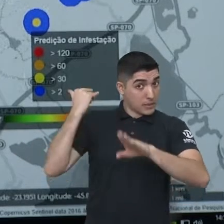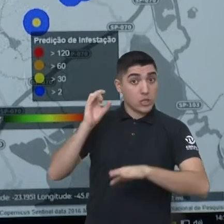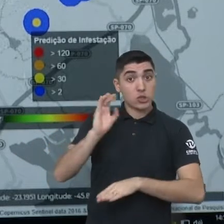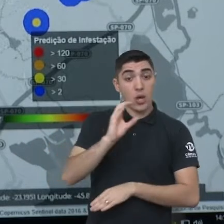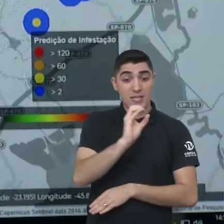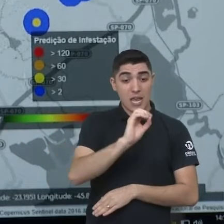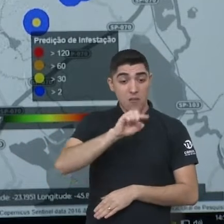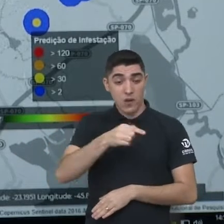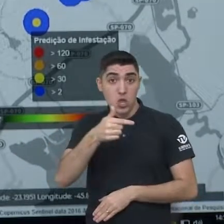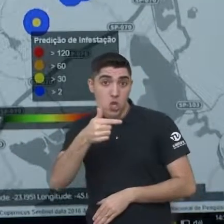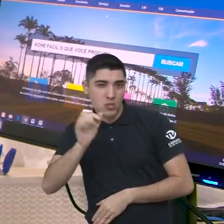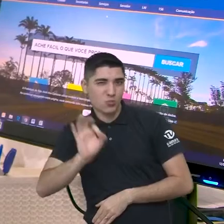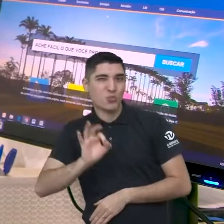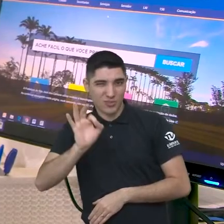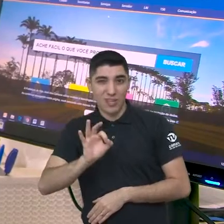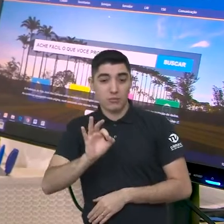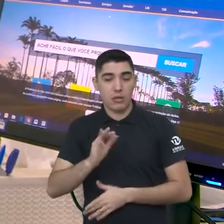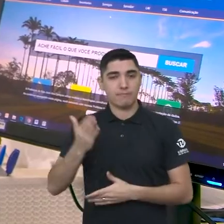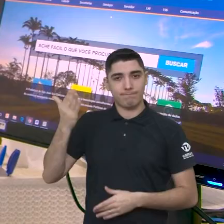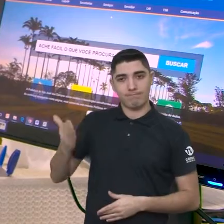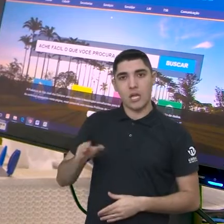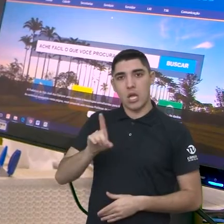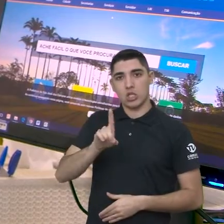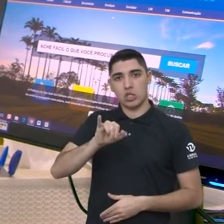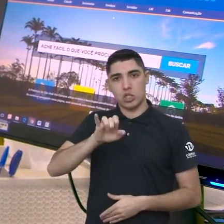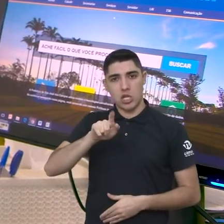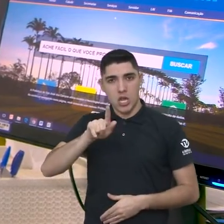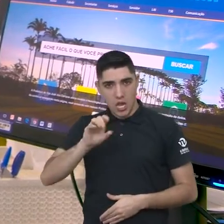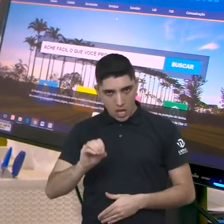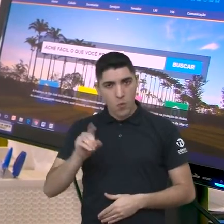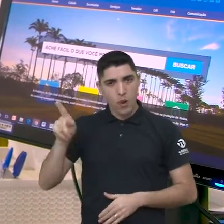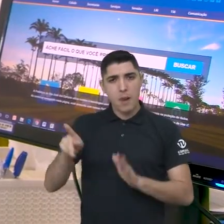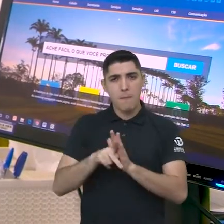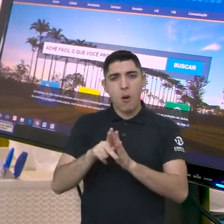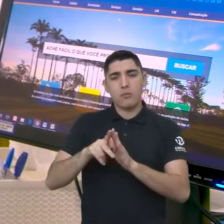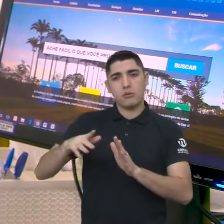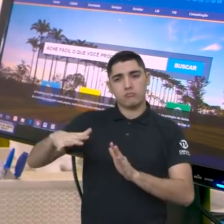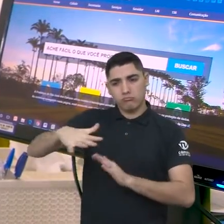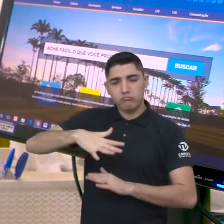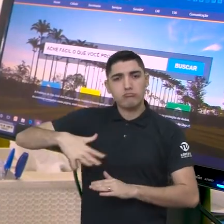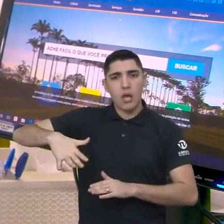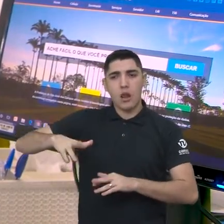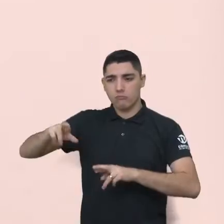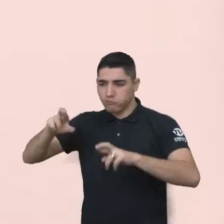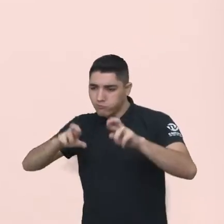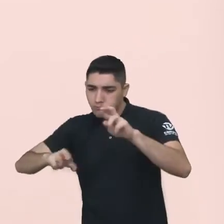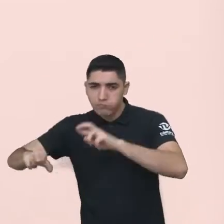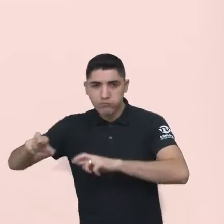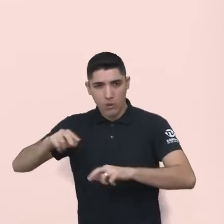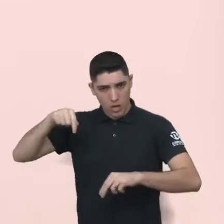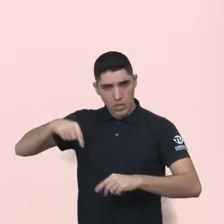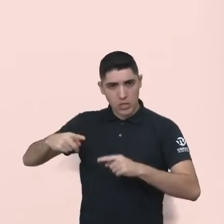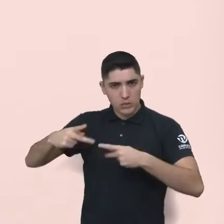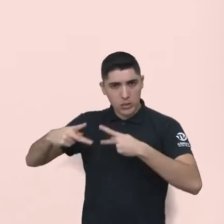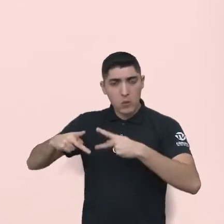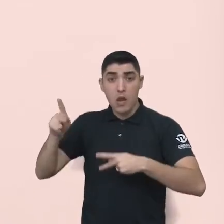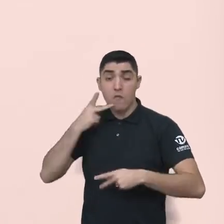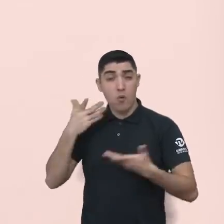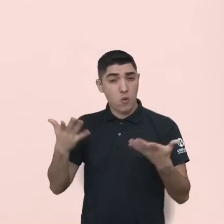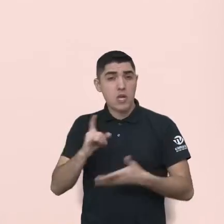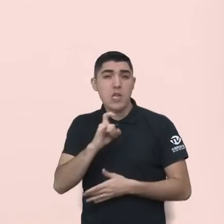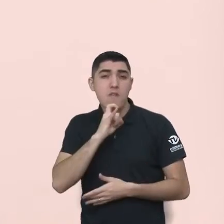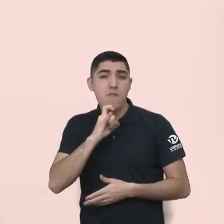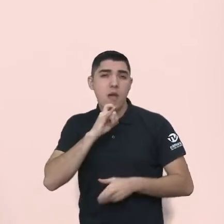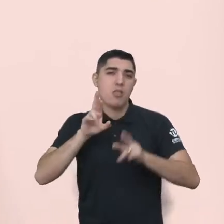de 0,2. Para Diego Amaral, gerente do Centro de Zoonoses de São José, o inverno um pouco